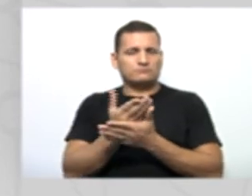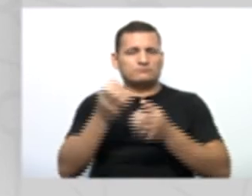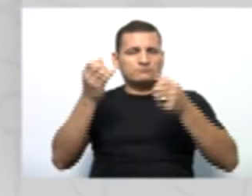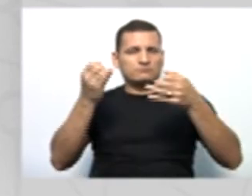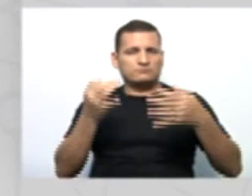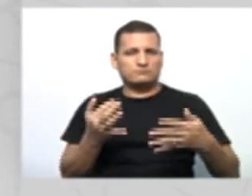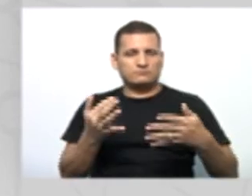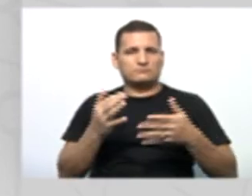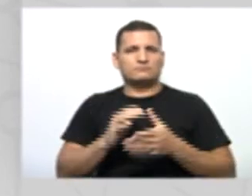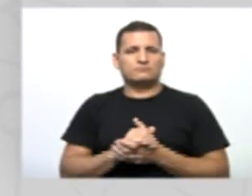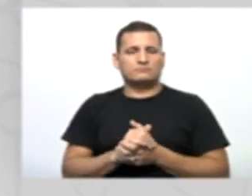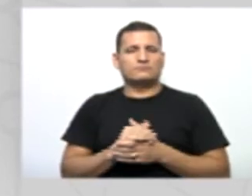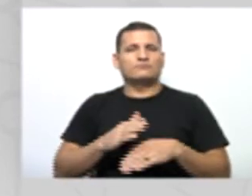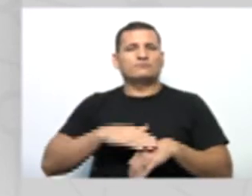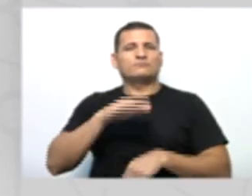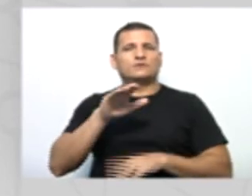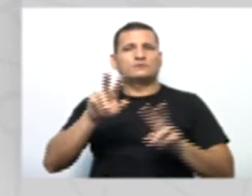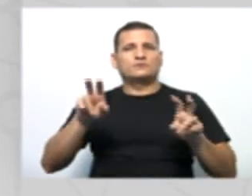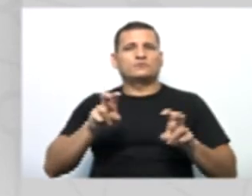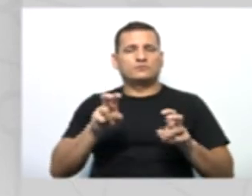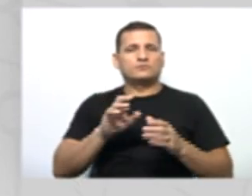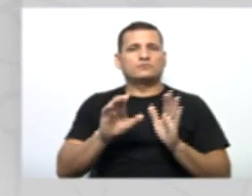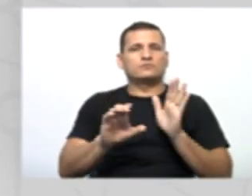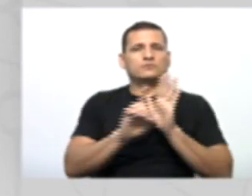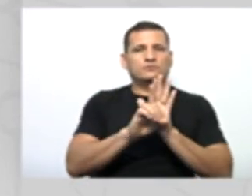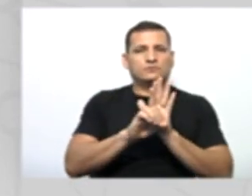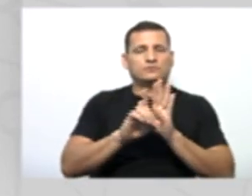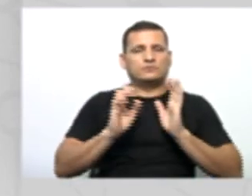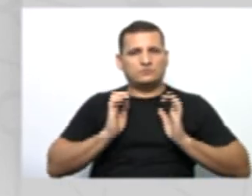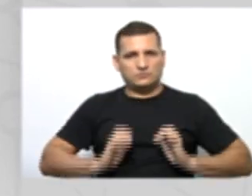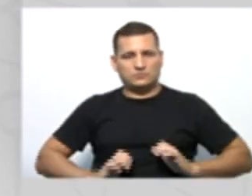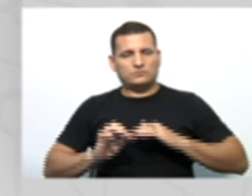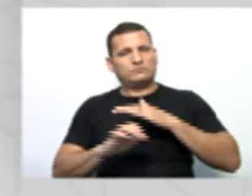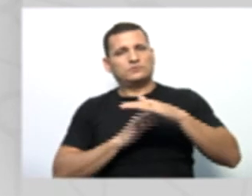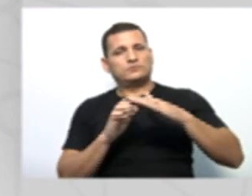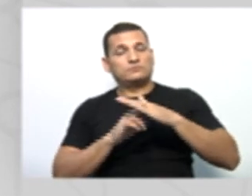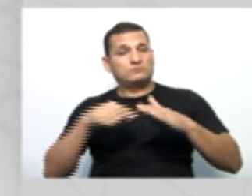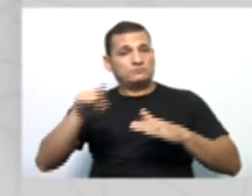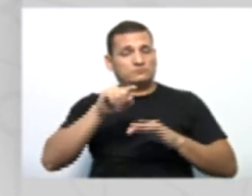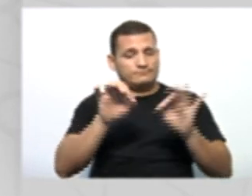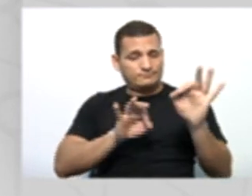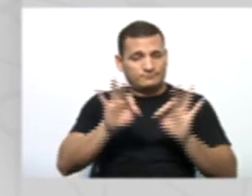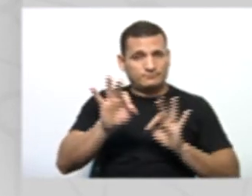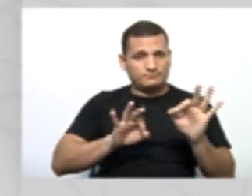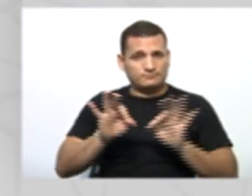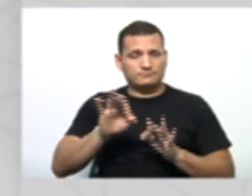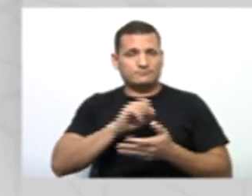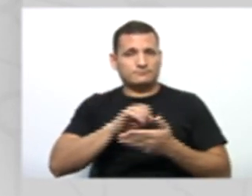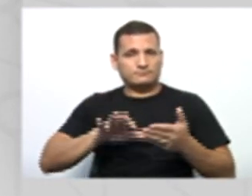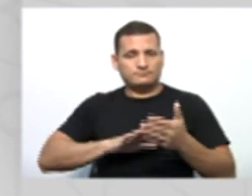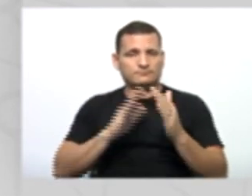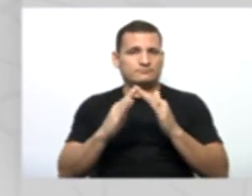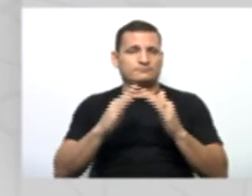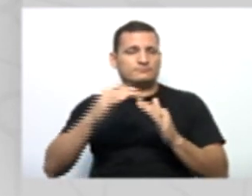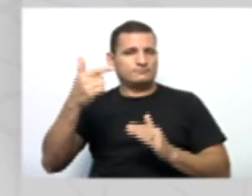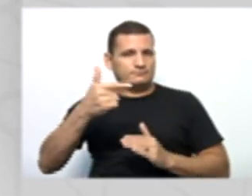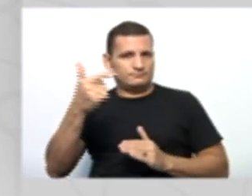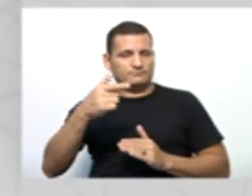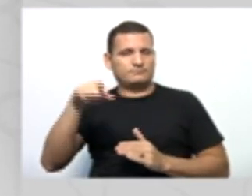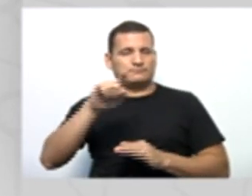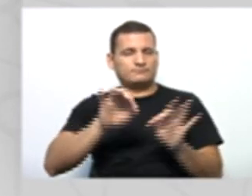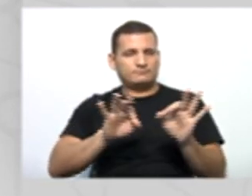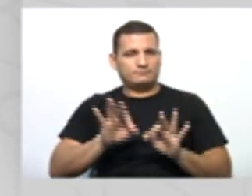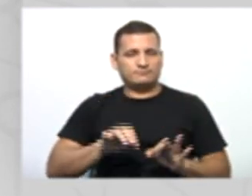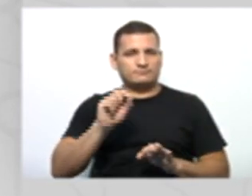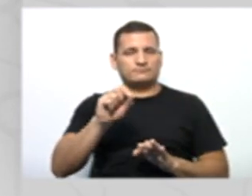sobre o código de ética de uma empresa, né? Onde vocês irão elaborar, para a atividade de percurso 2, vocês vão